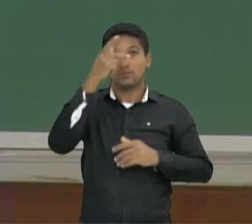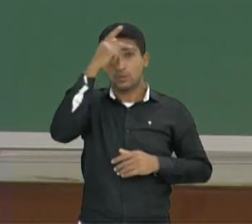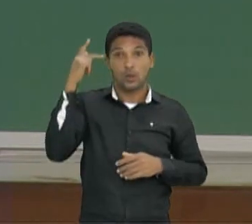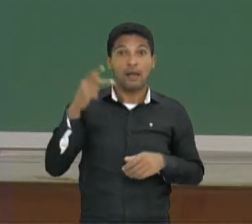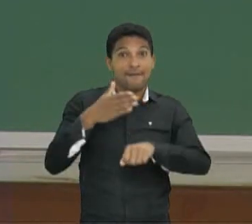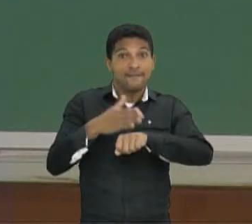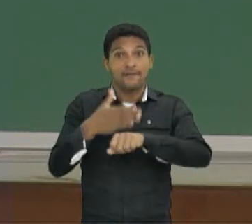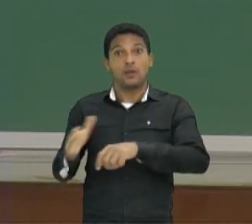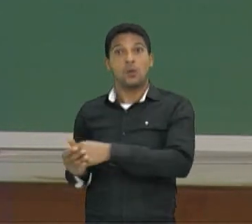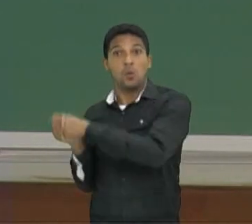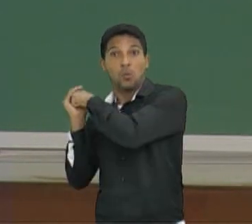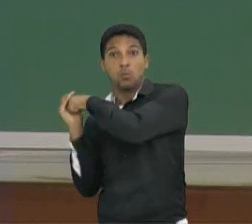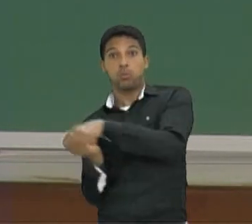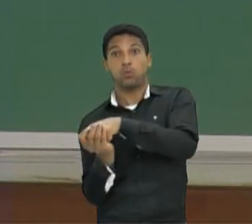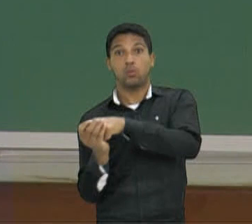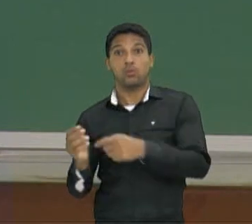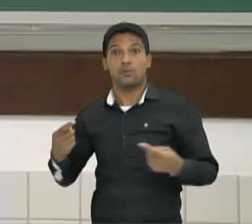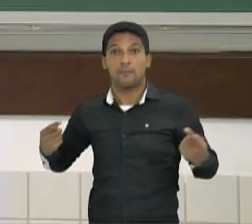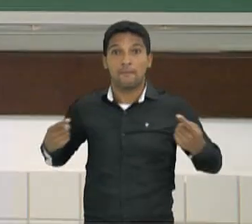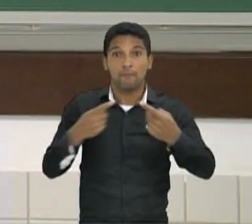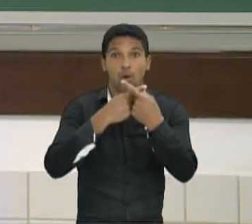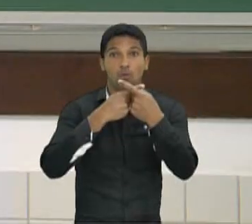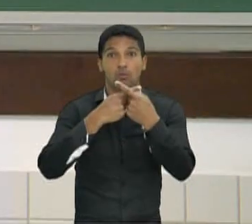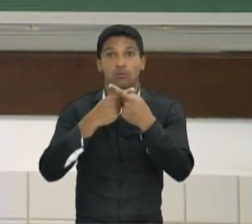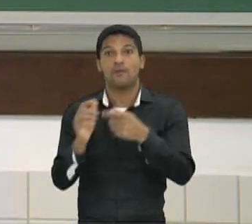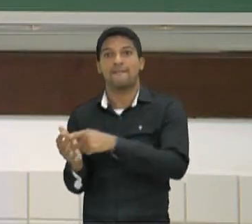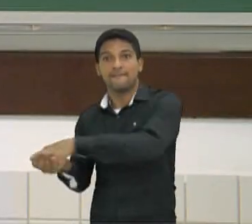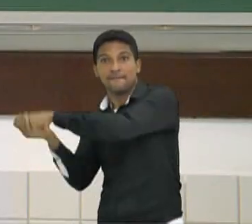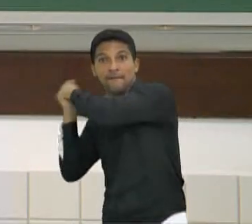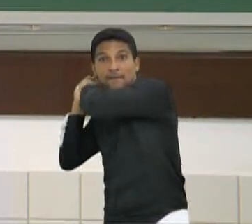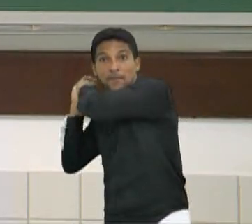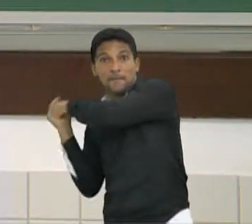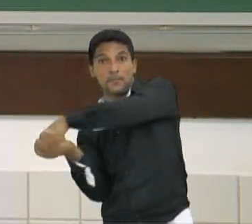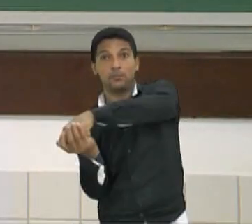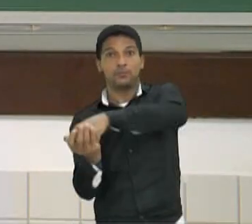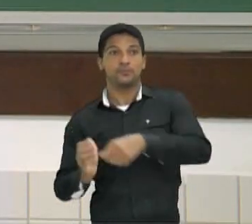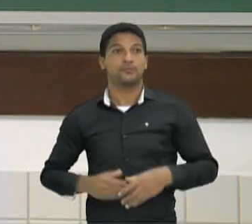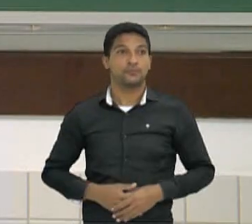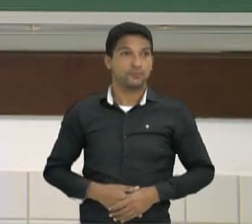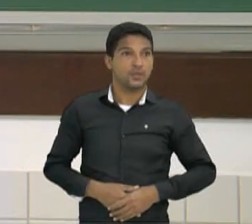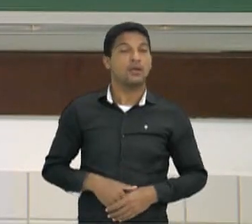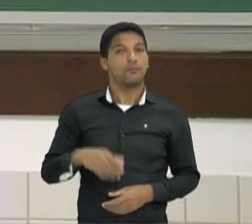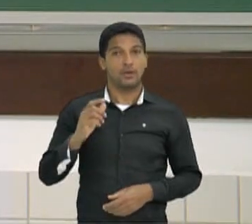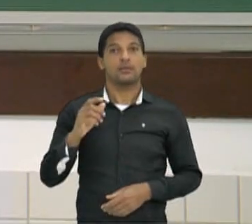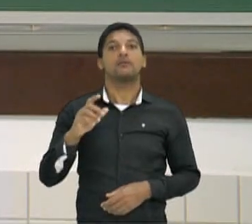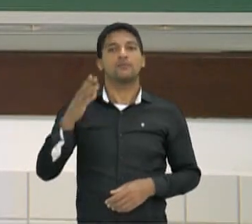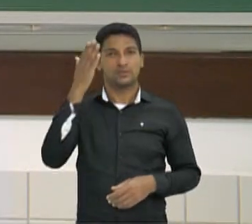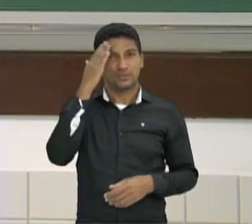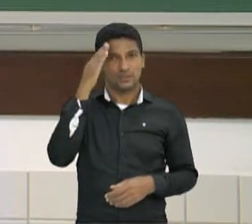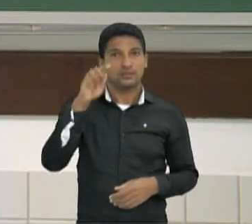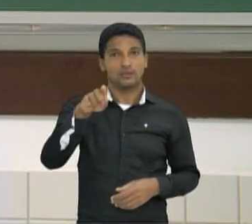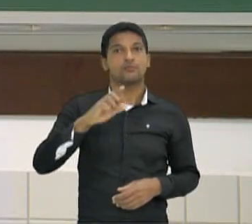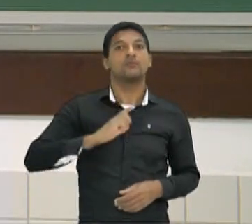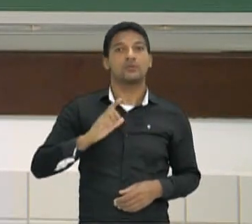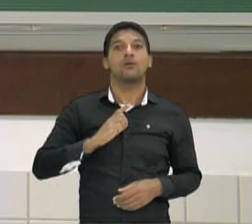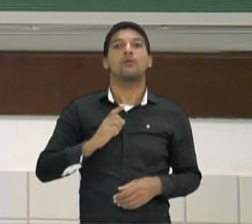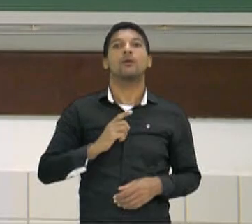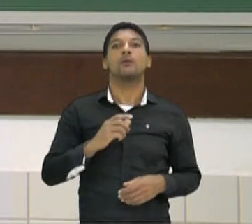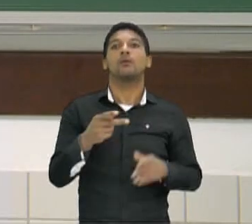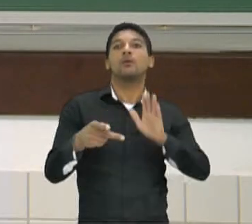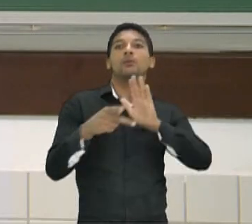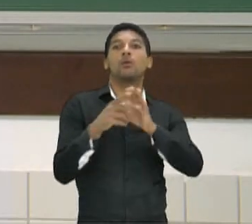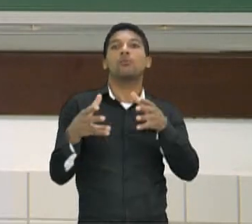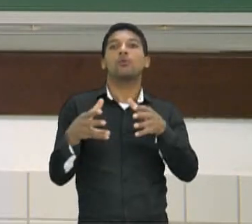aqui. Então, como vocês sabem, toda e qualquer modalidade existem as entidades que o regulamentam, né? Que fazem as regras, que